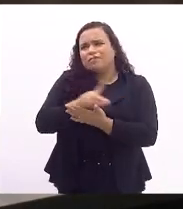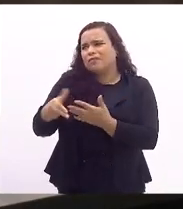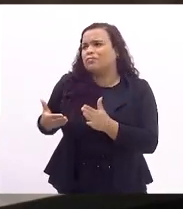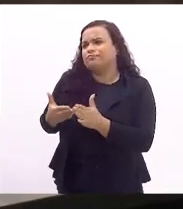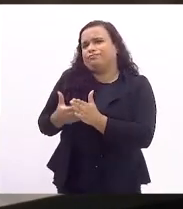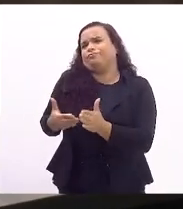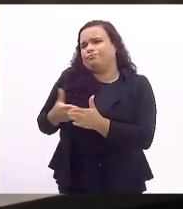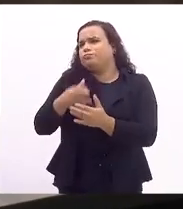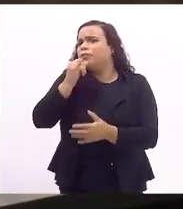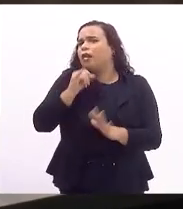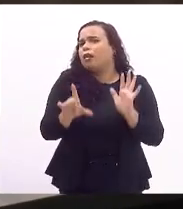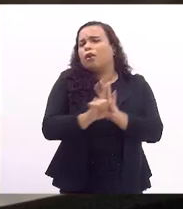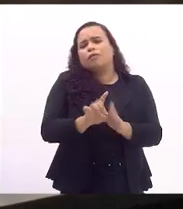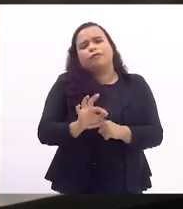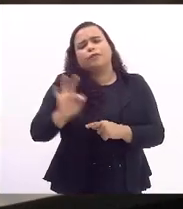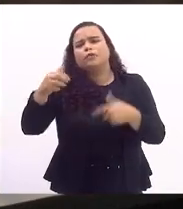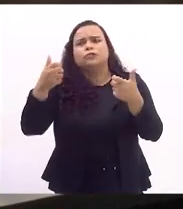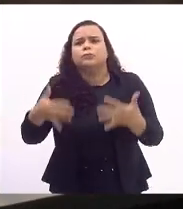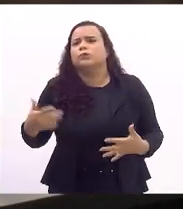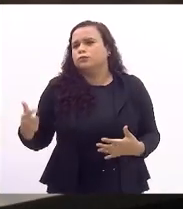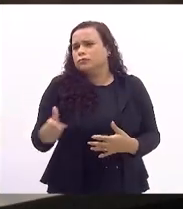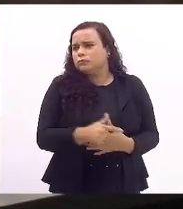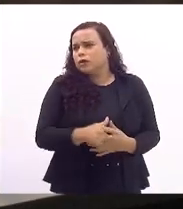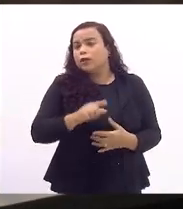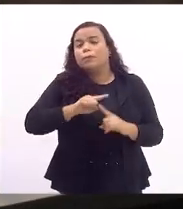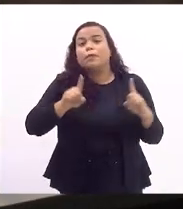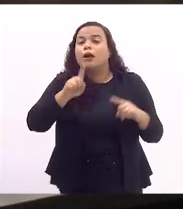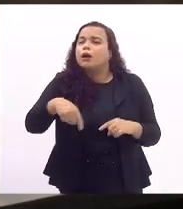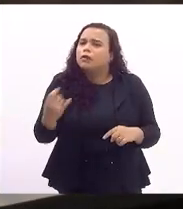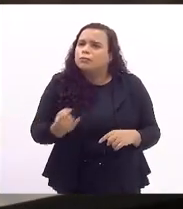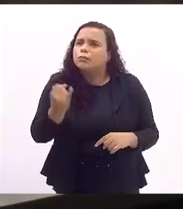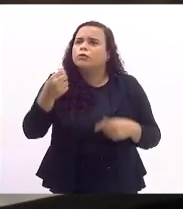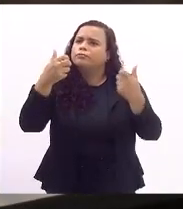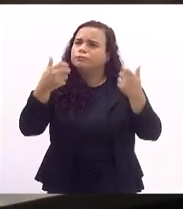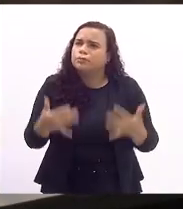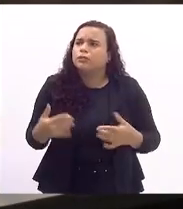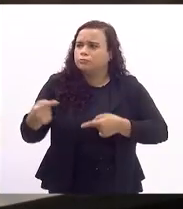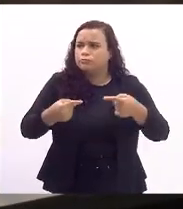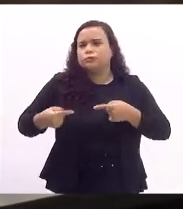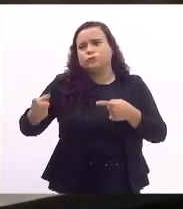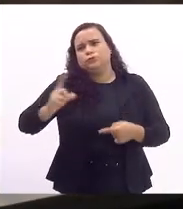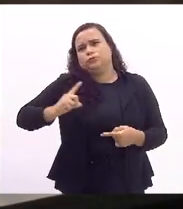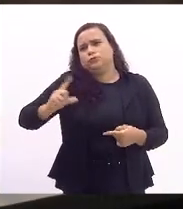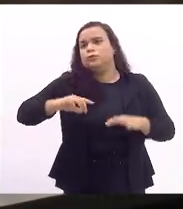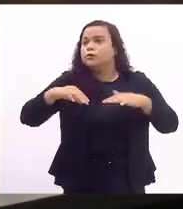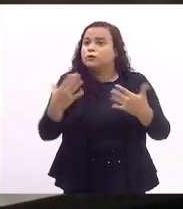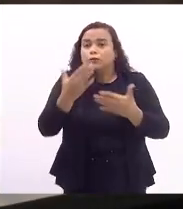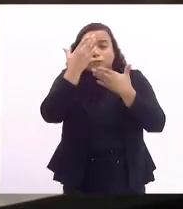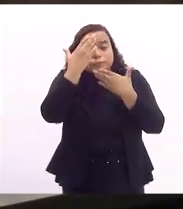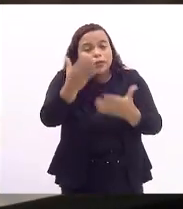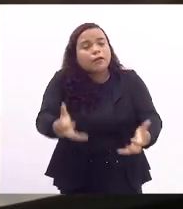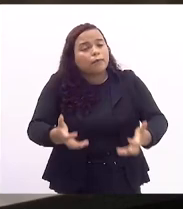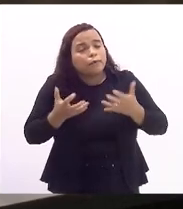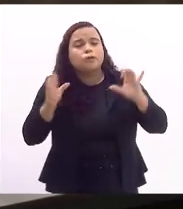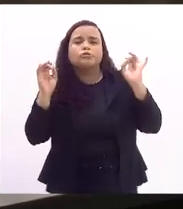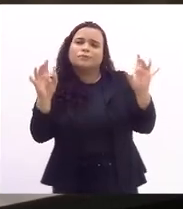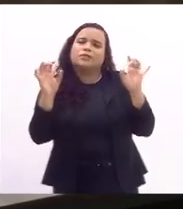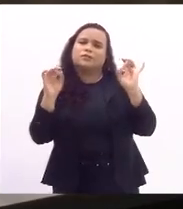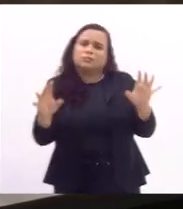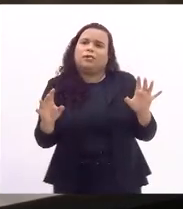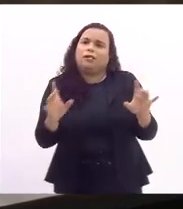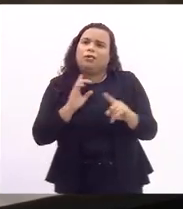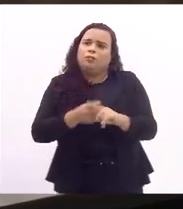impasses a lei federal ainda não disse isso mas era importante consolidamos esse debate então eu quero agradecer de modo especial